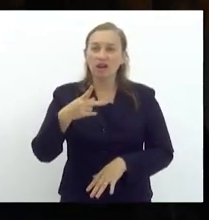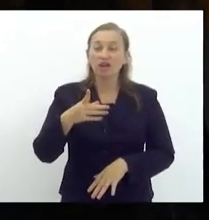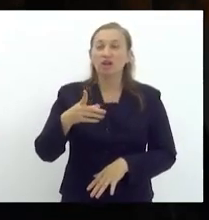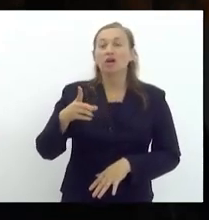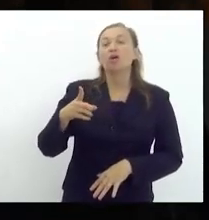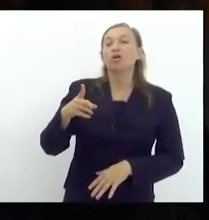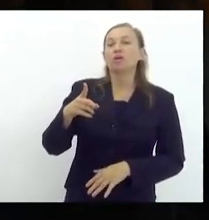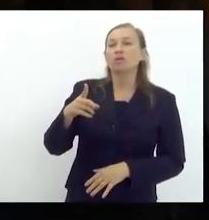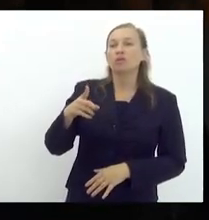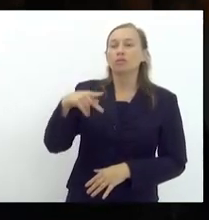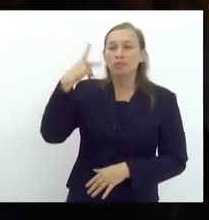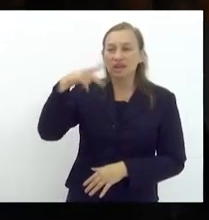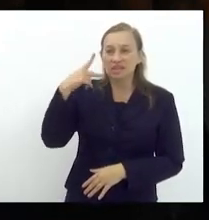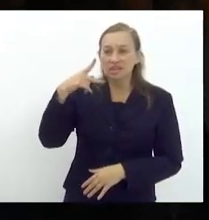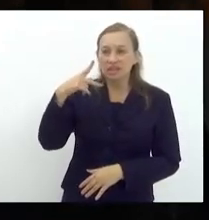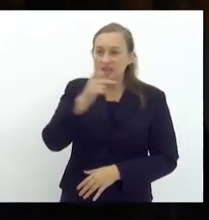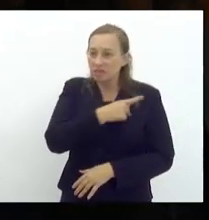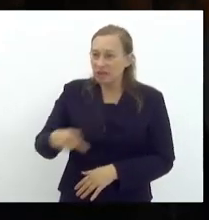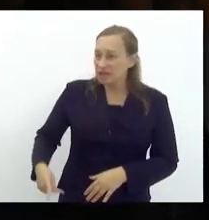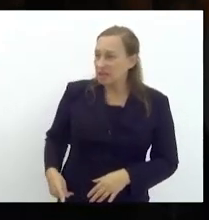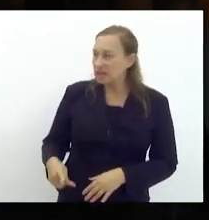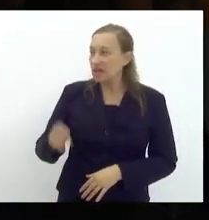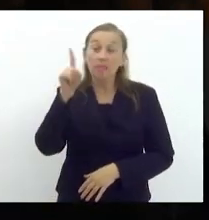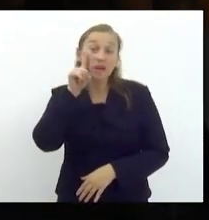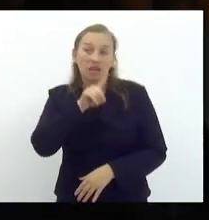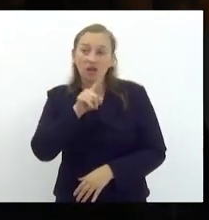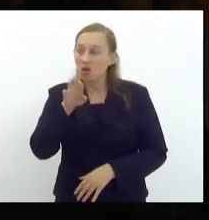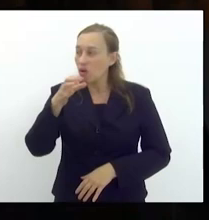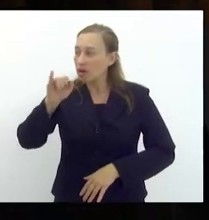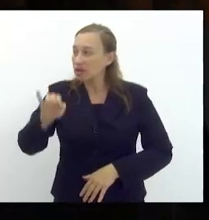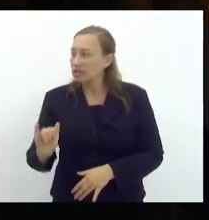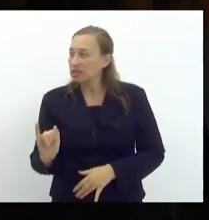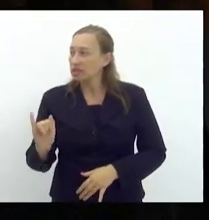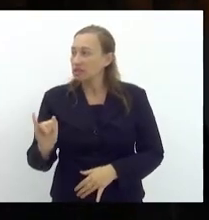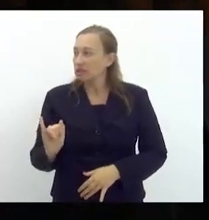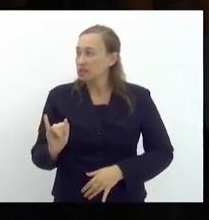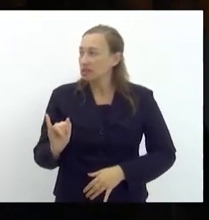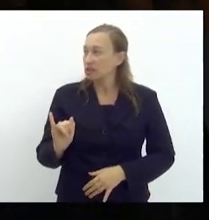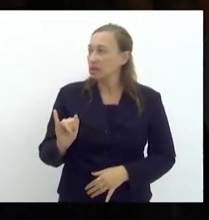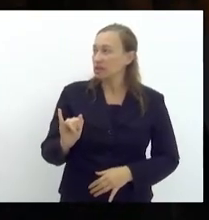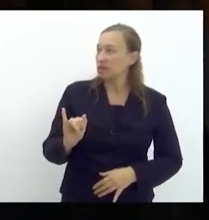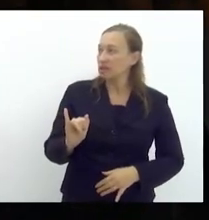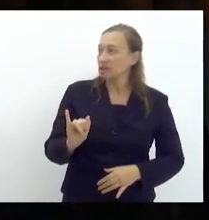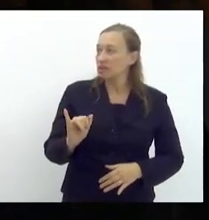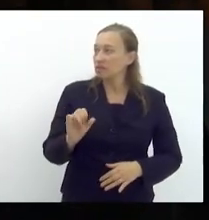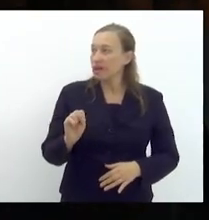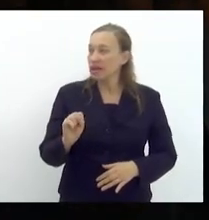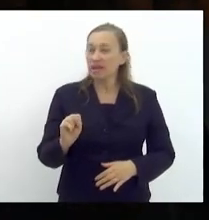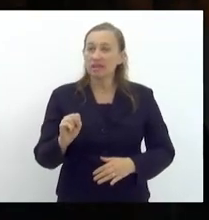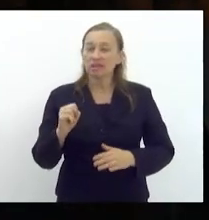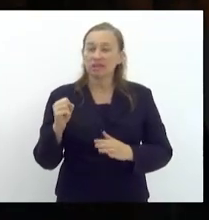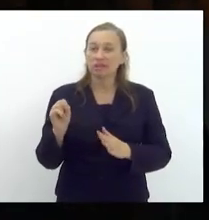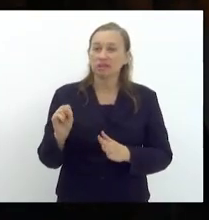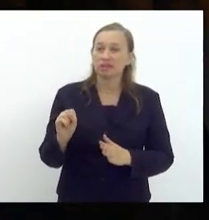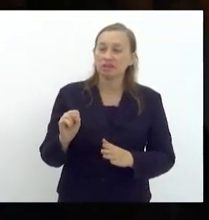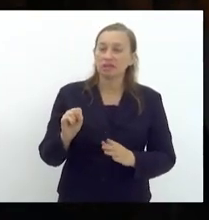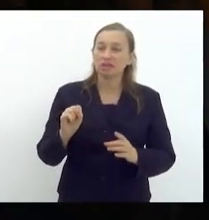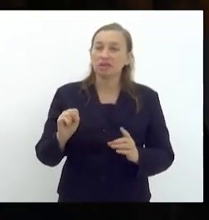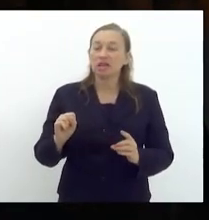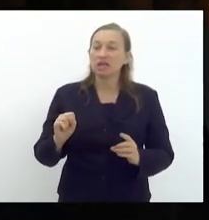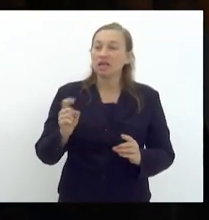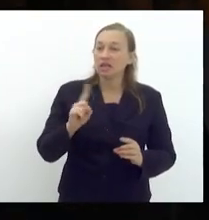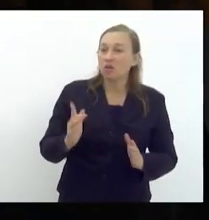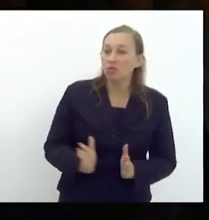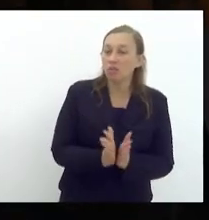Americano Ronald Reagan o melhor programa social é o emprego e não a esmola portanto senhor presidente nós